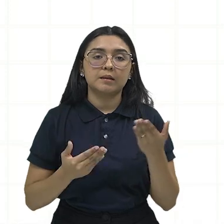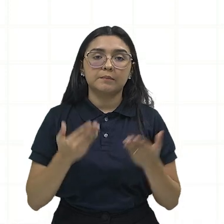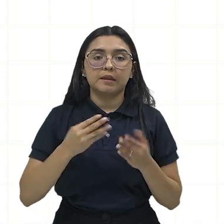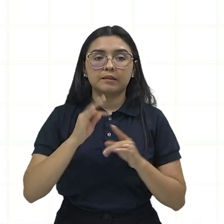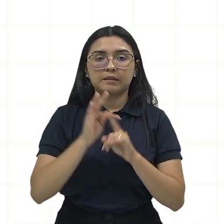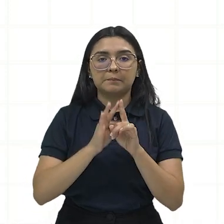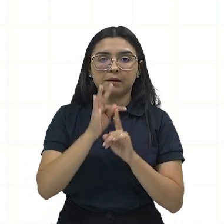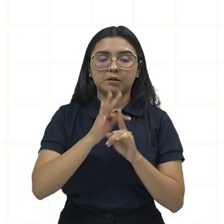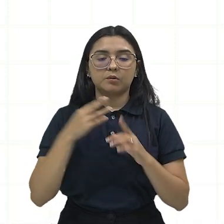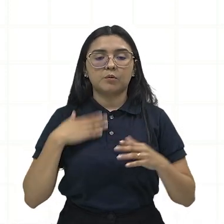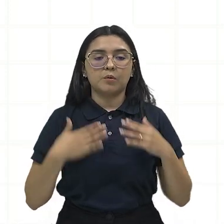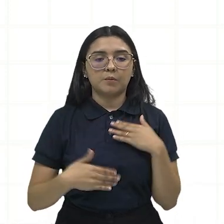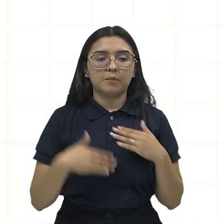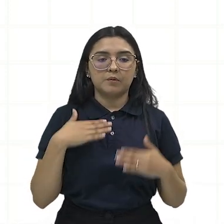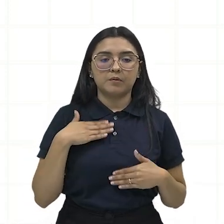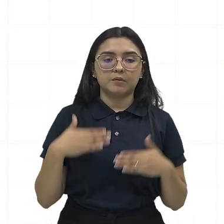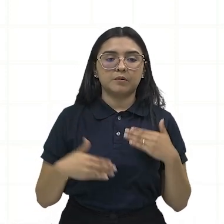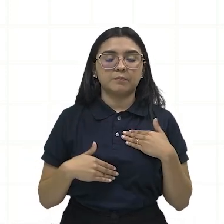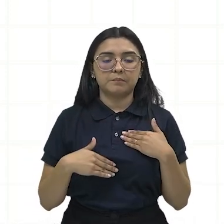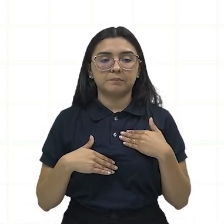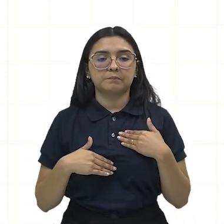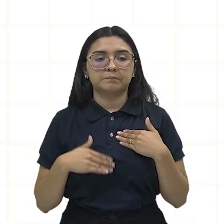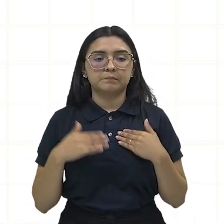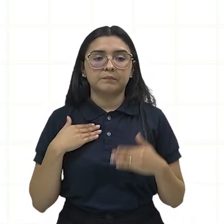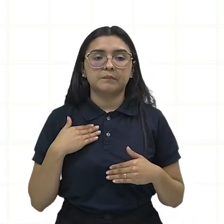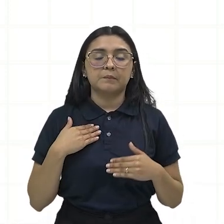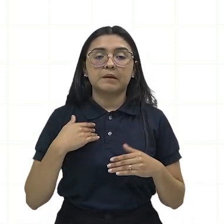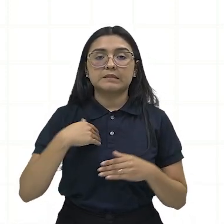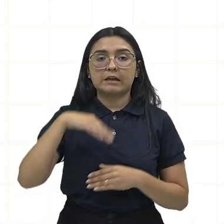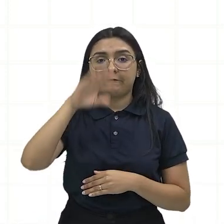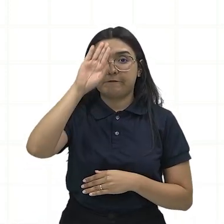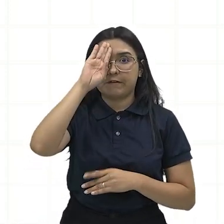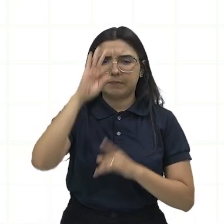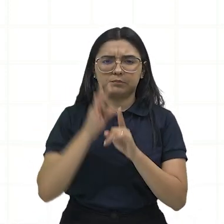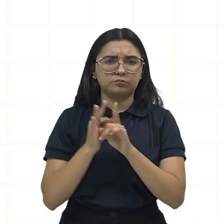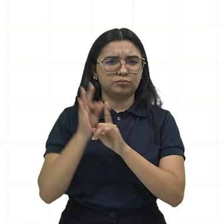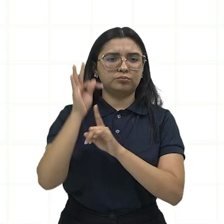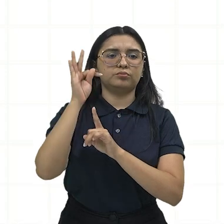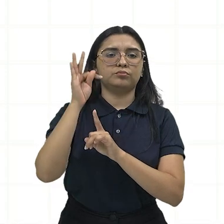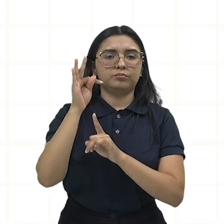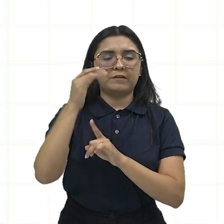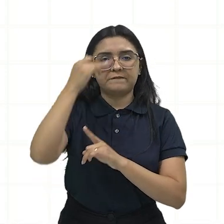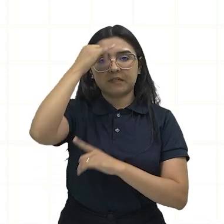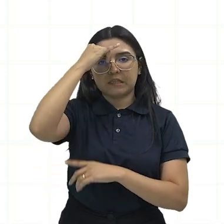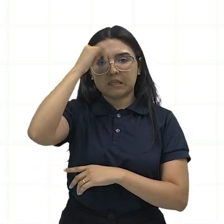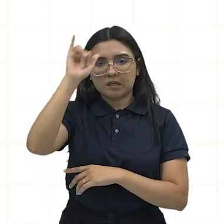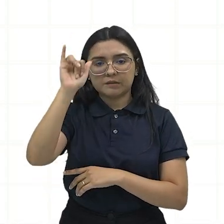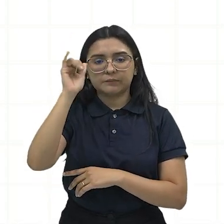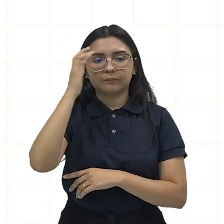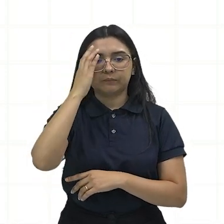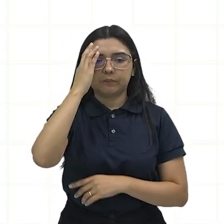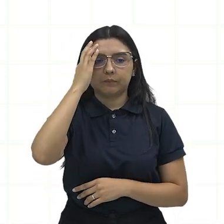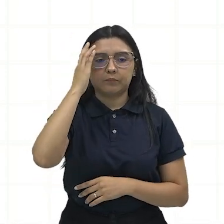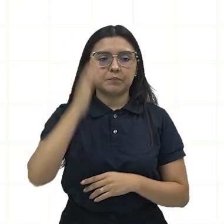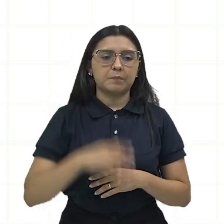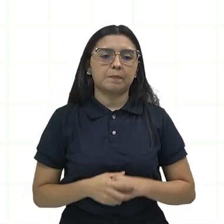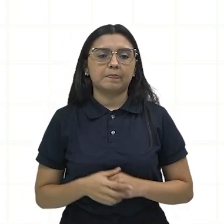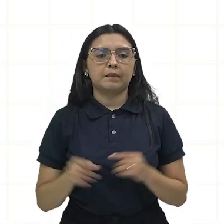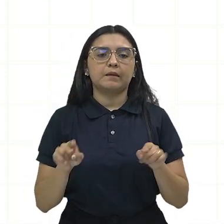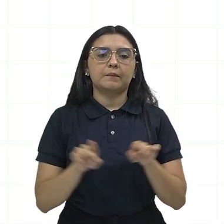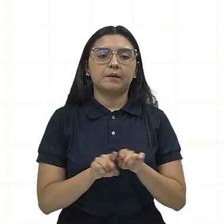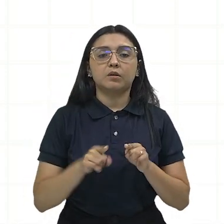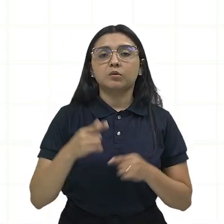temperatura corporal, para não deixar com que essa febre fique muito alta, certo? Dores